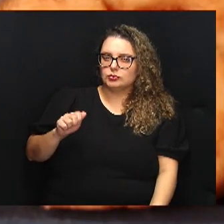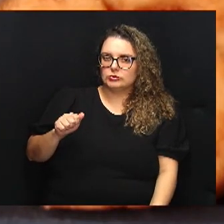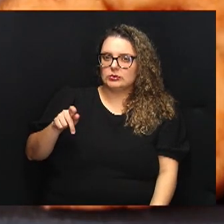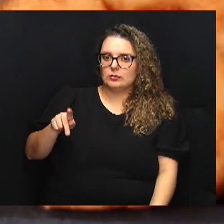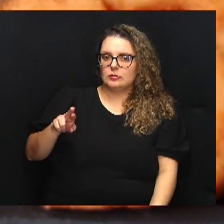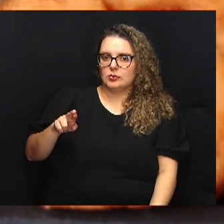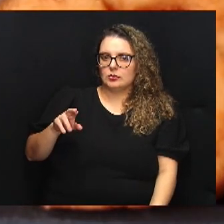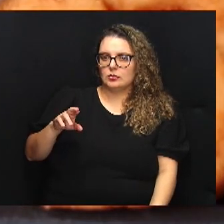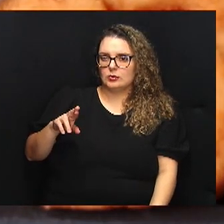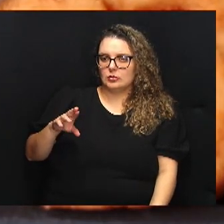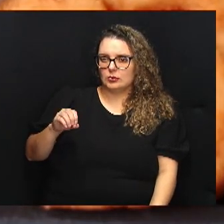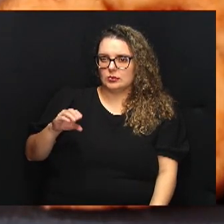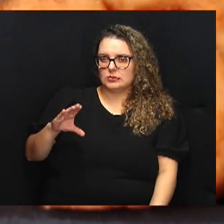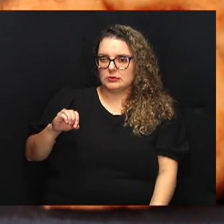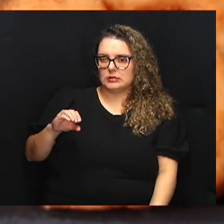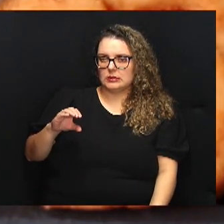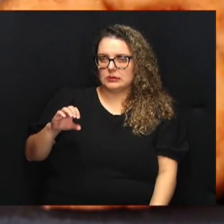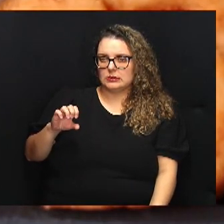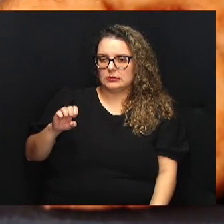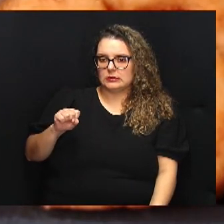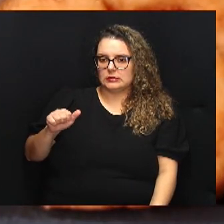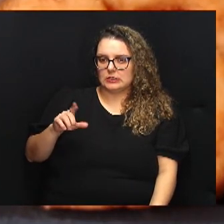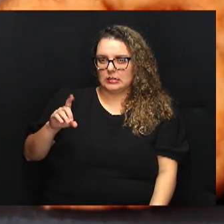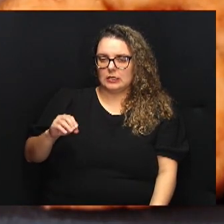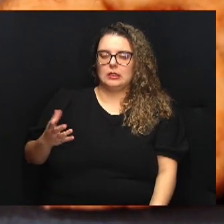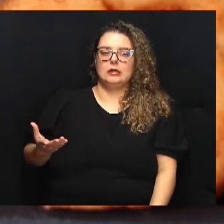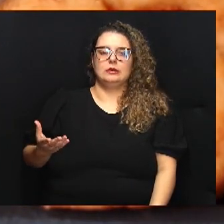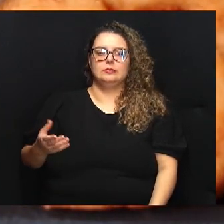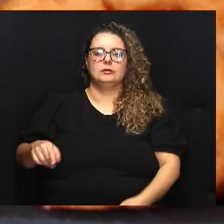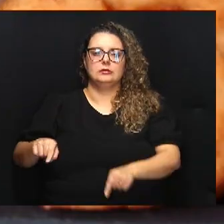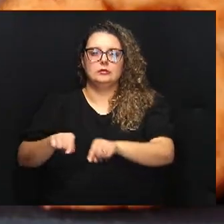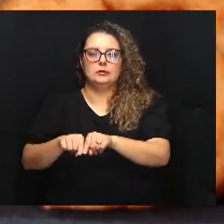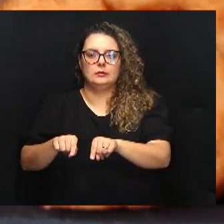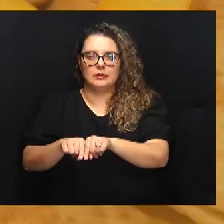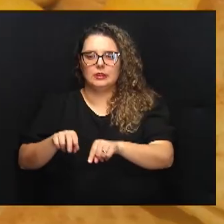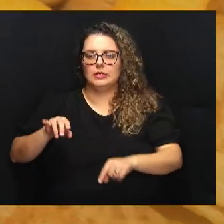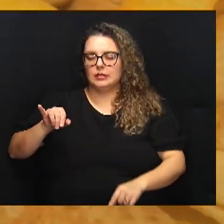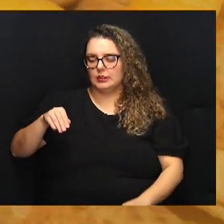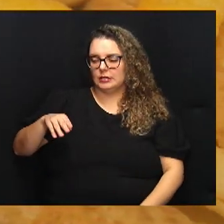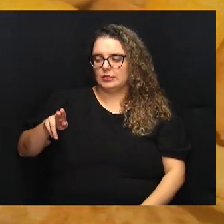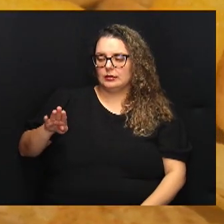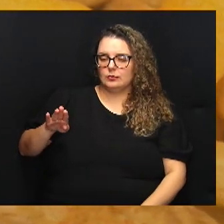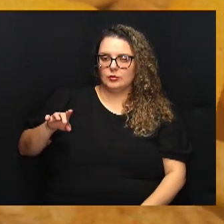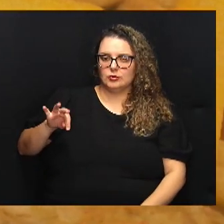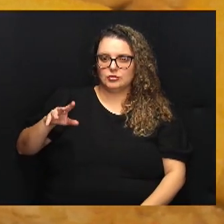forma geral, né? Excesso de salame, presunto,